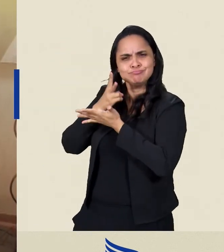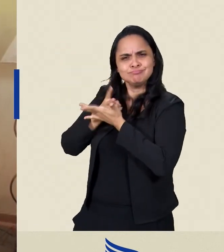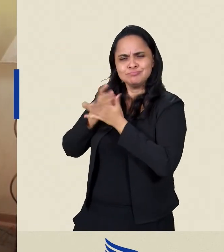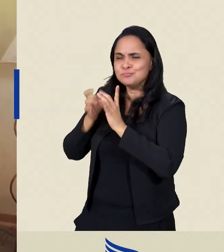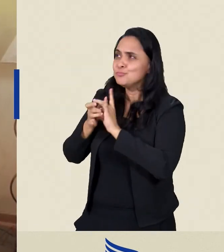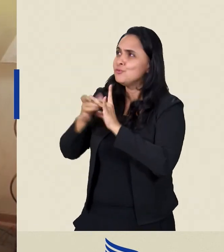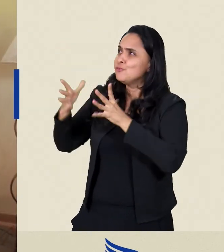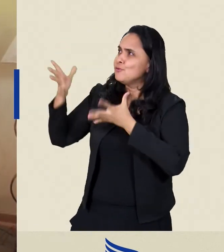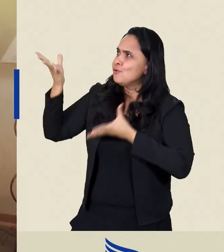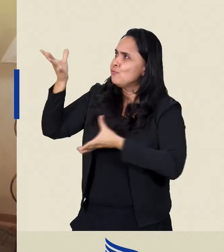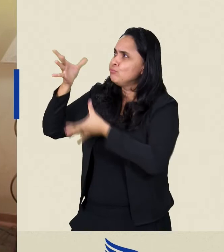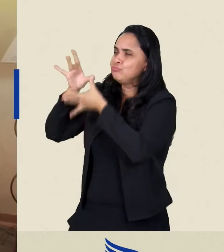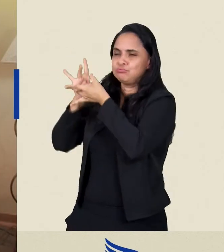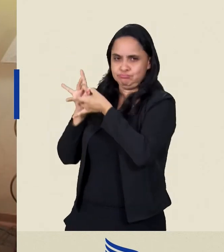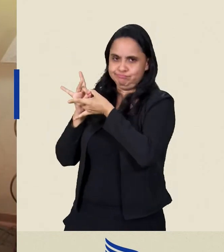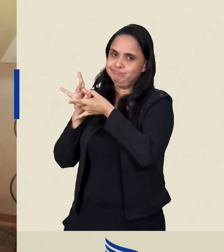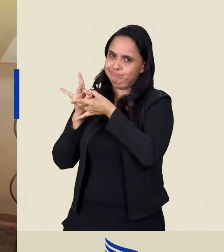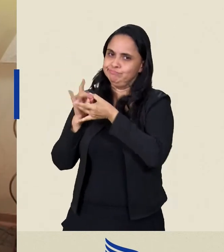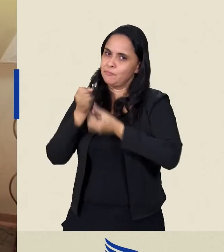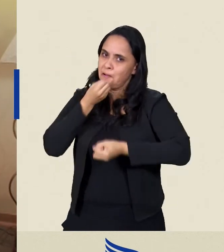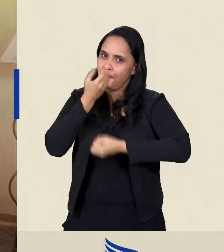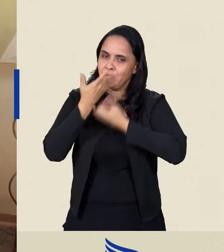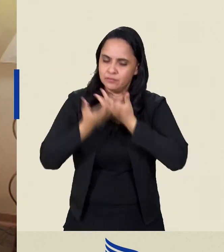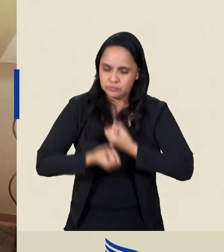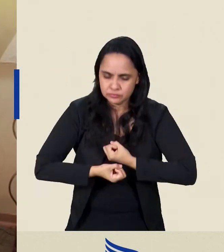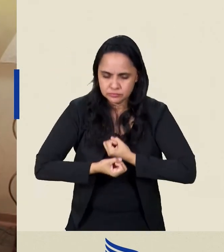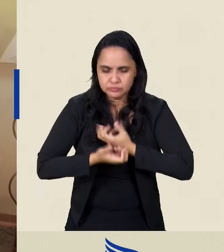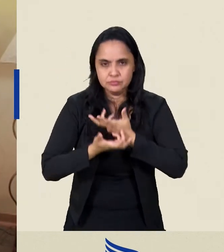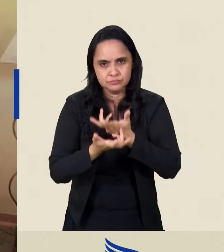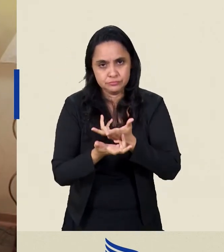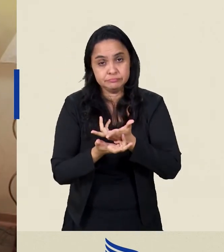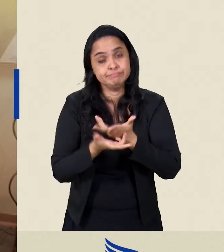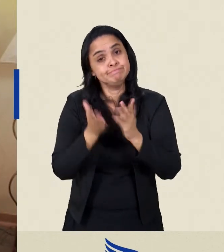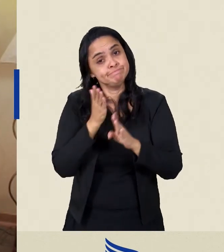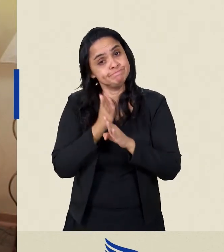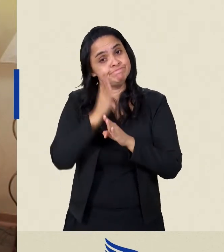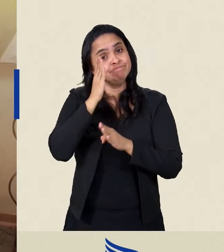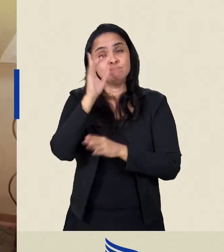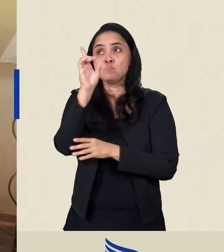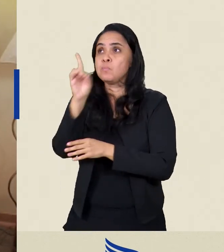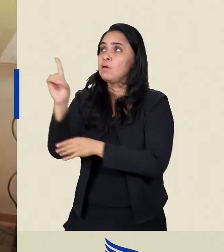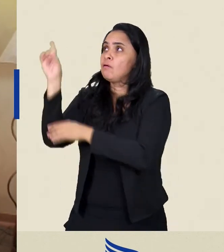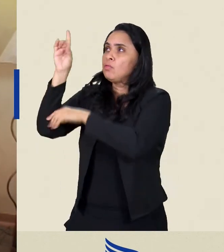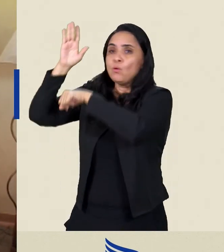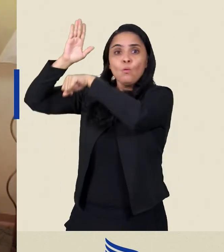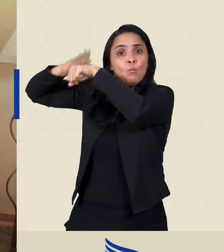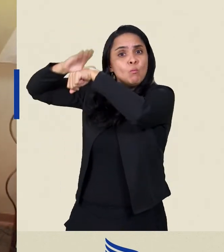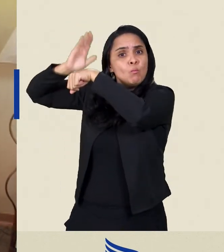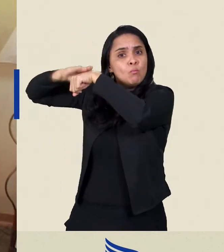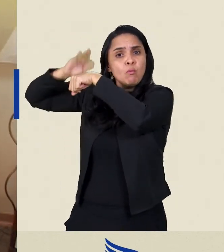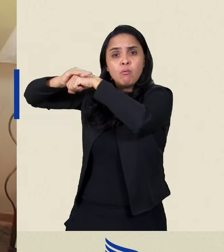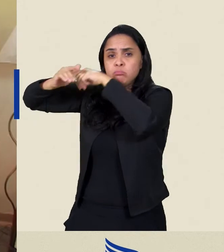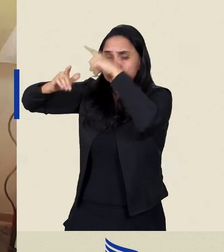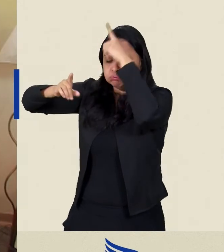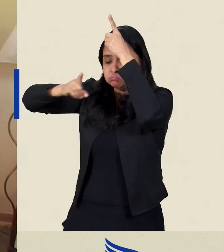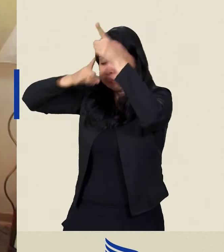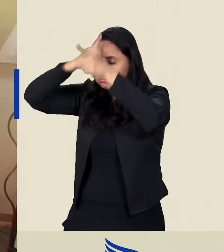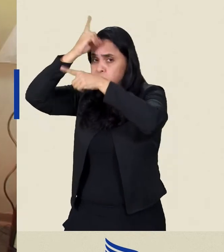realmente beneficiados. Portanto, Deus mesmo criou diversos meios de